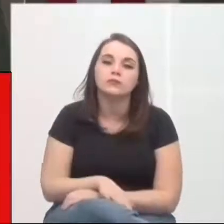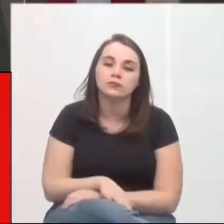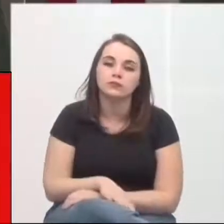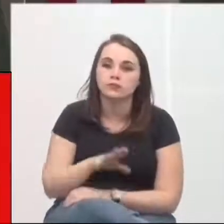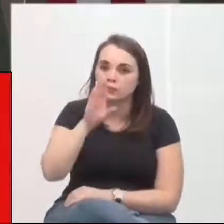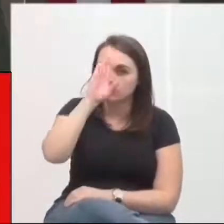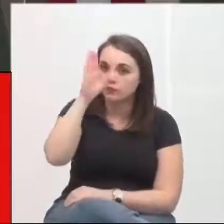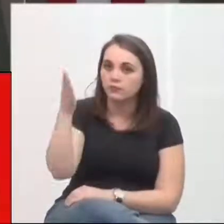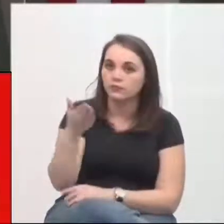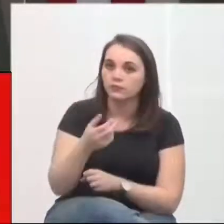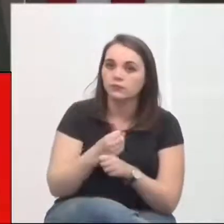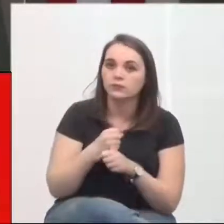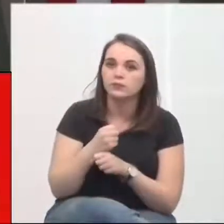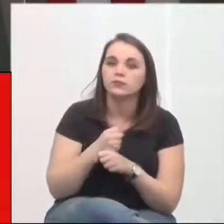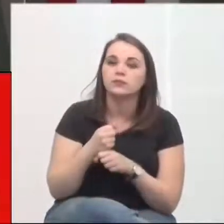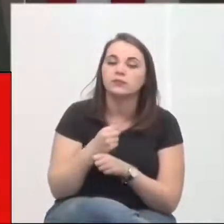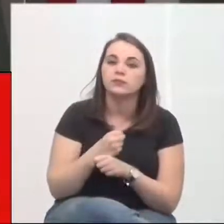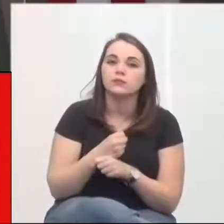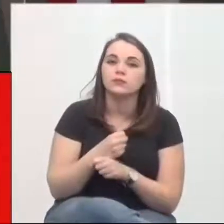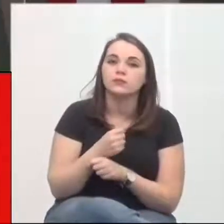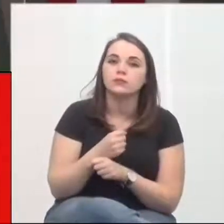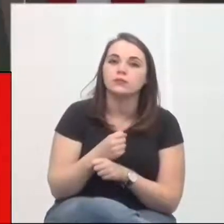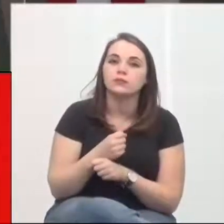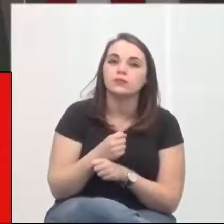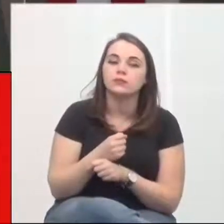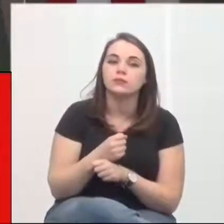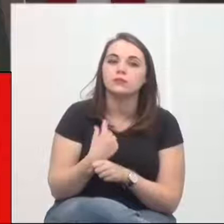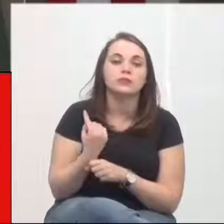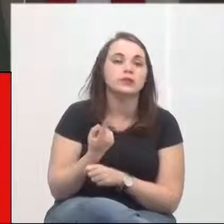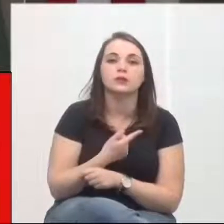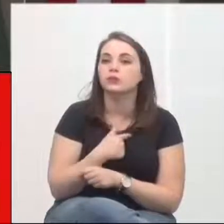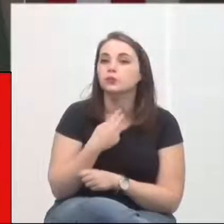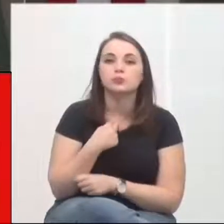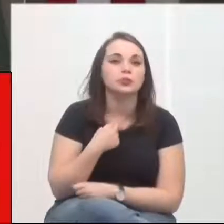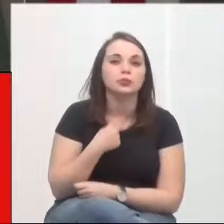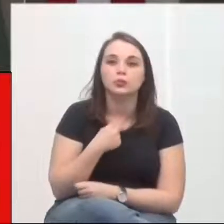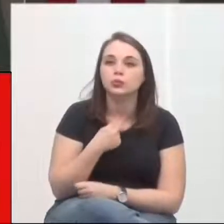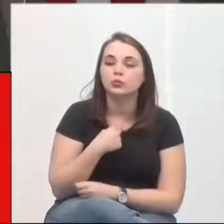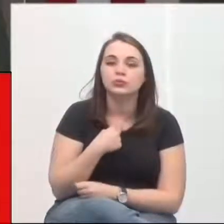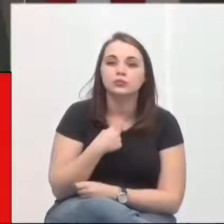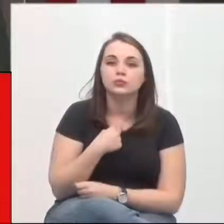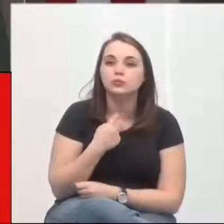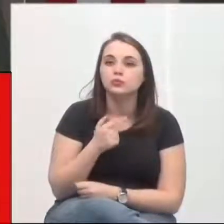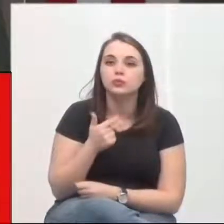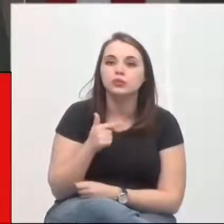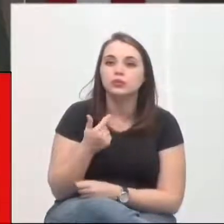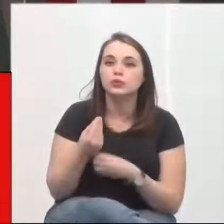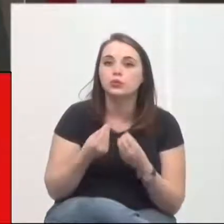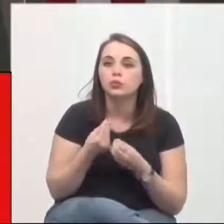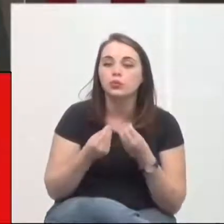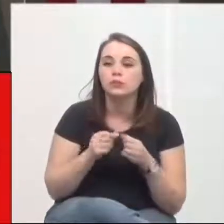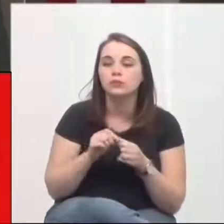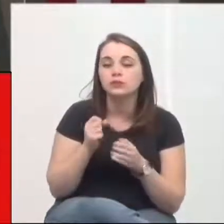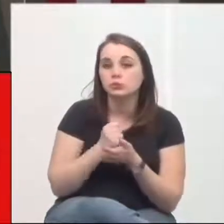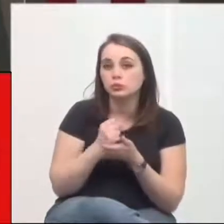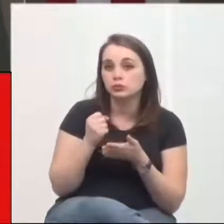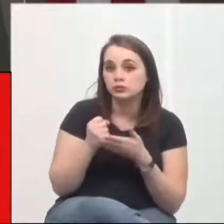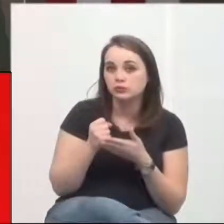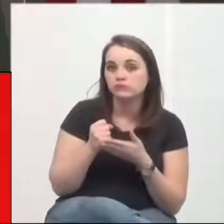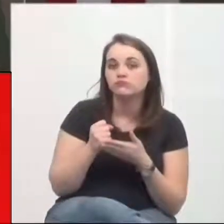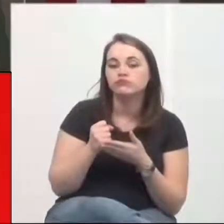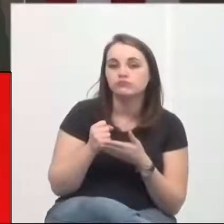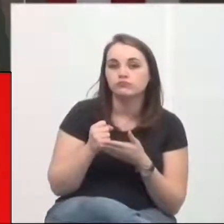ano, com a PEC 103 ali, que a gente não pode, não temos condições de estar fazendo essas contratações,